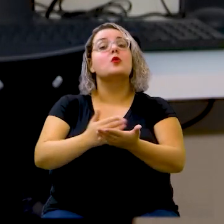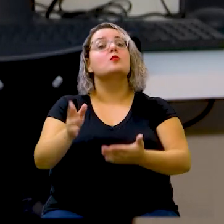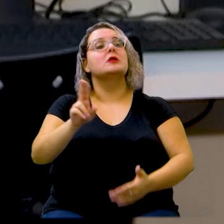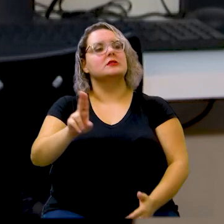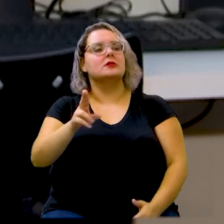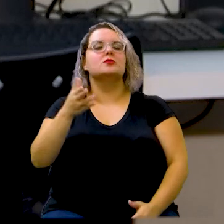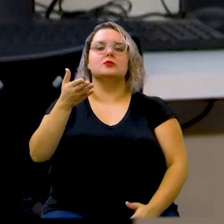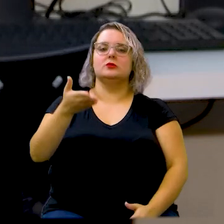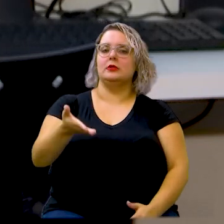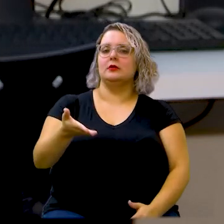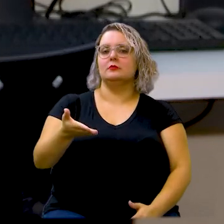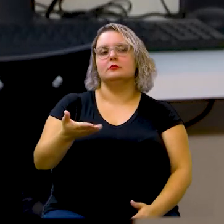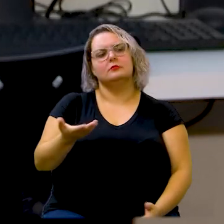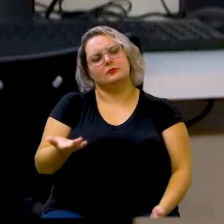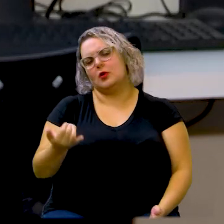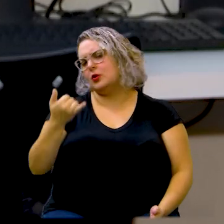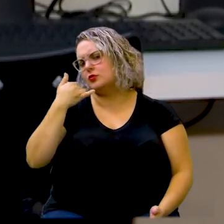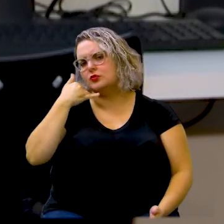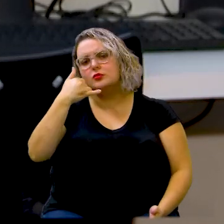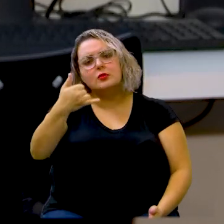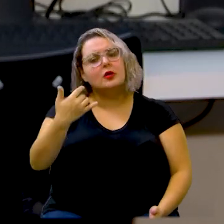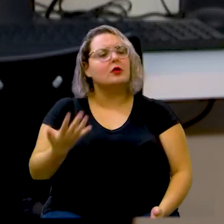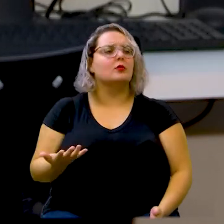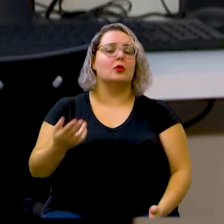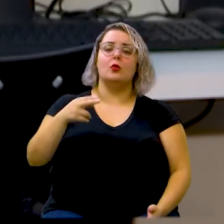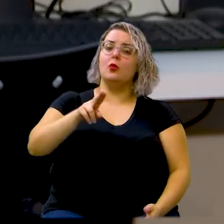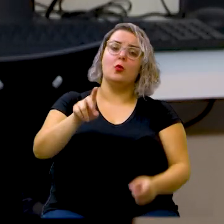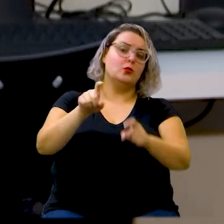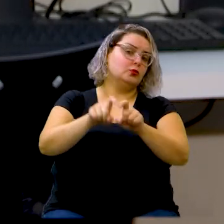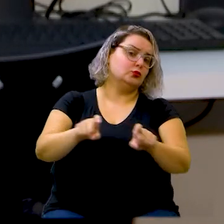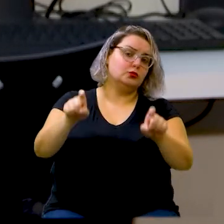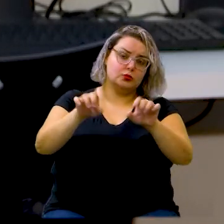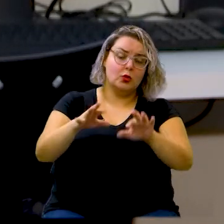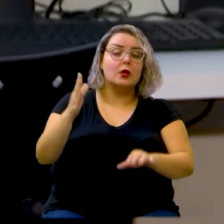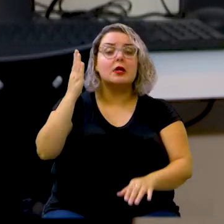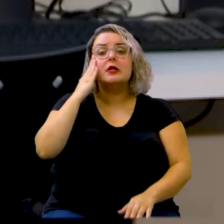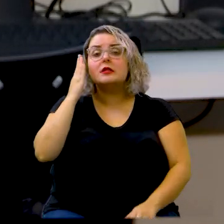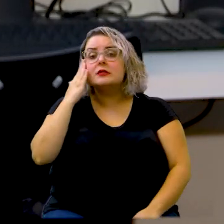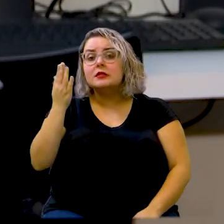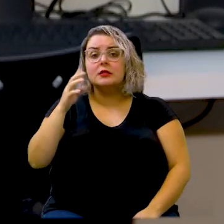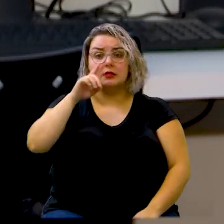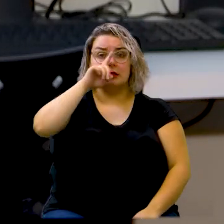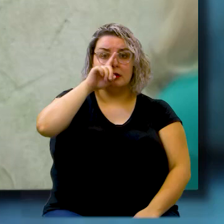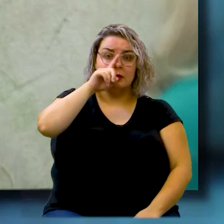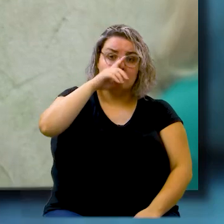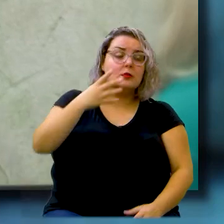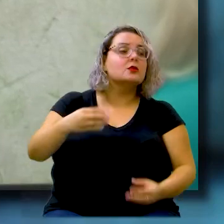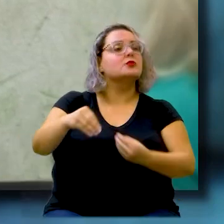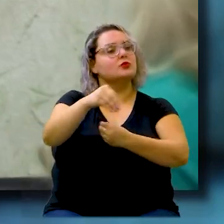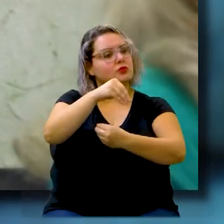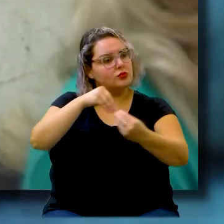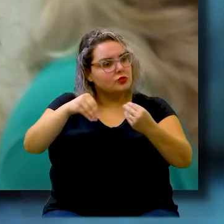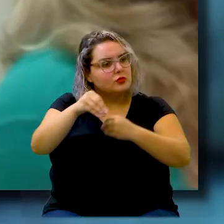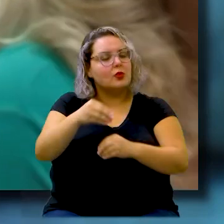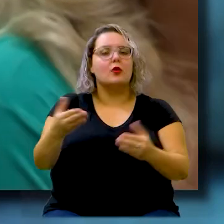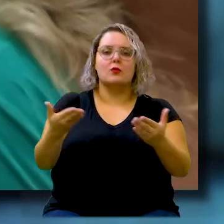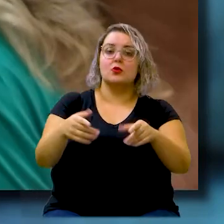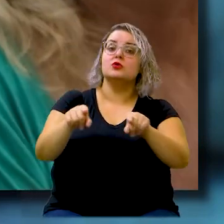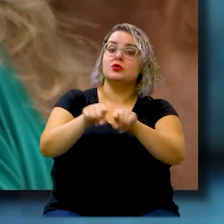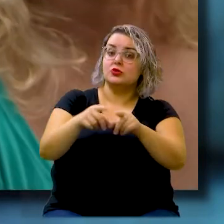isso, seja através do celular, seja através do computador, né? Entender os riscos que isso envolve e hoje também